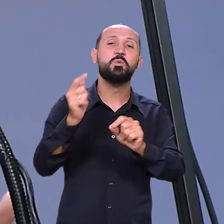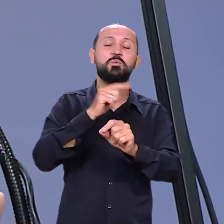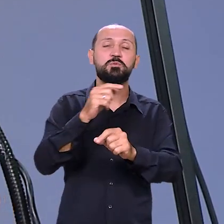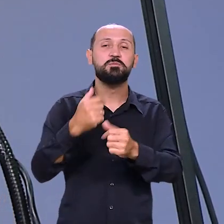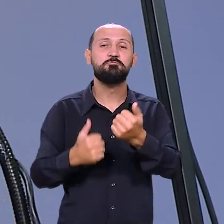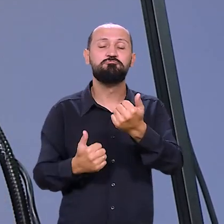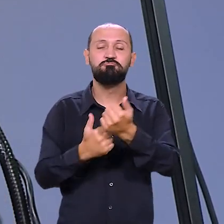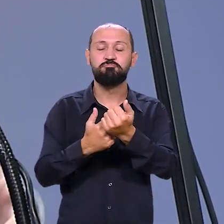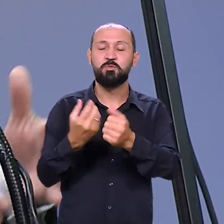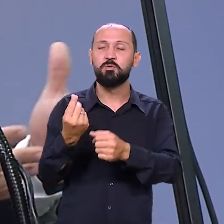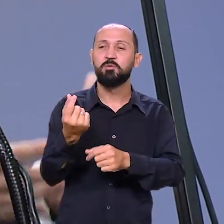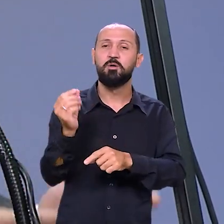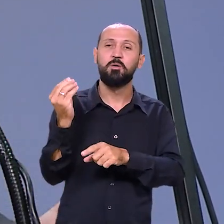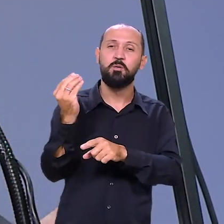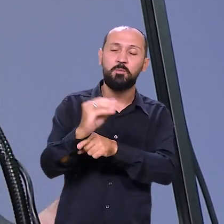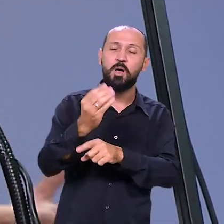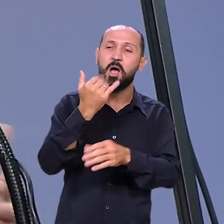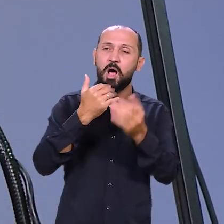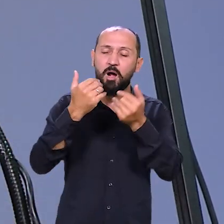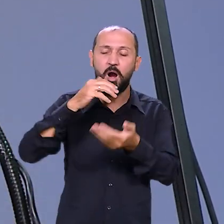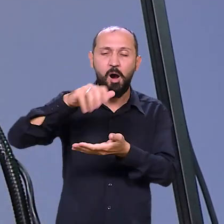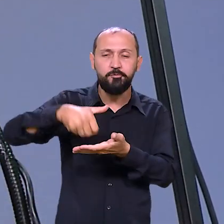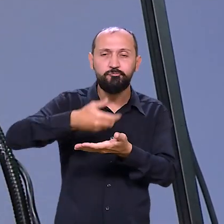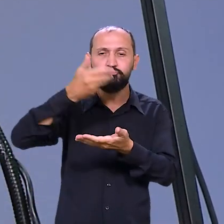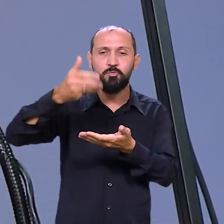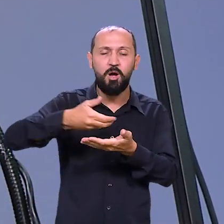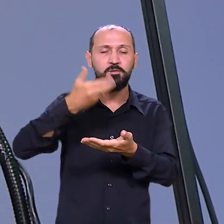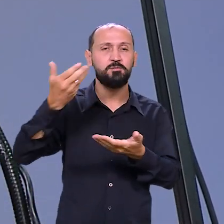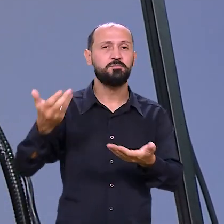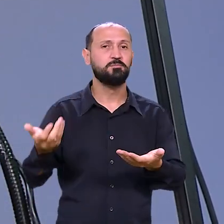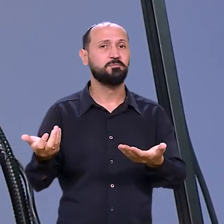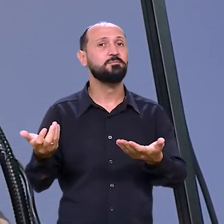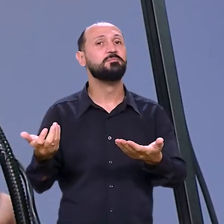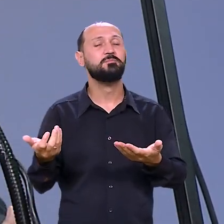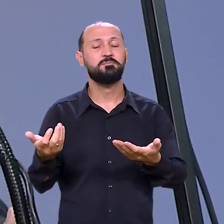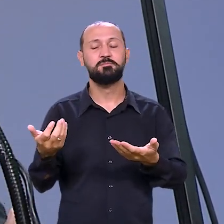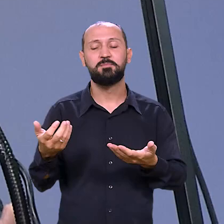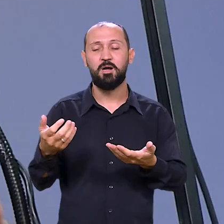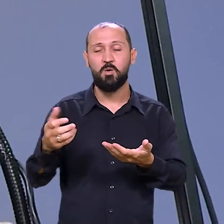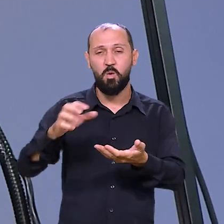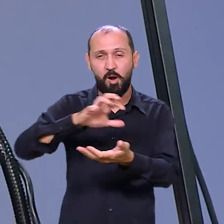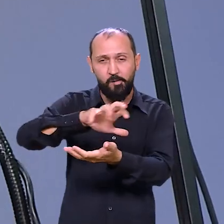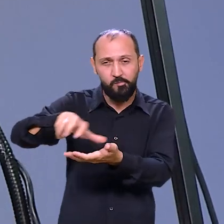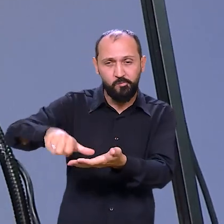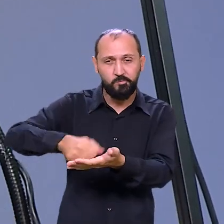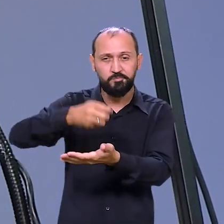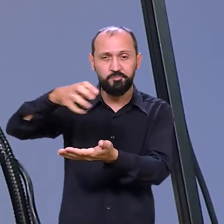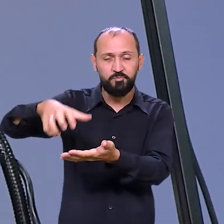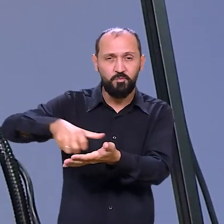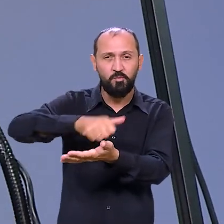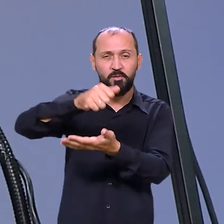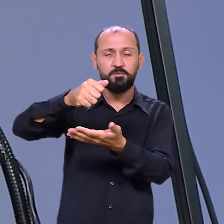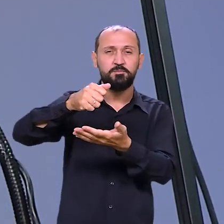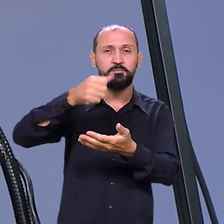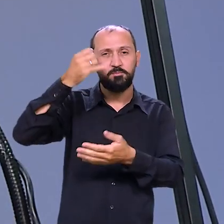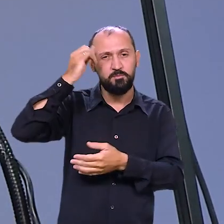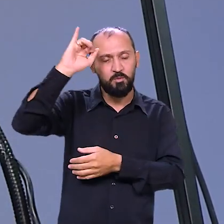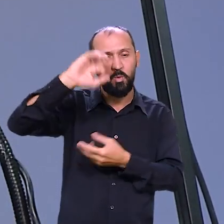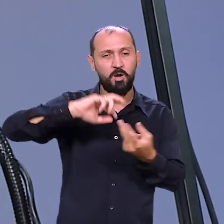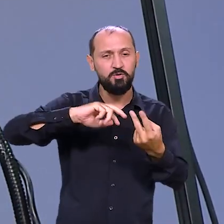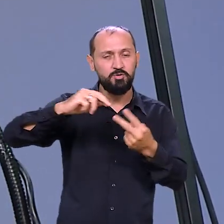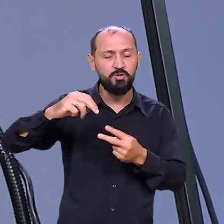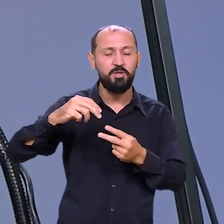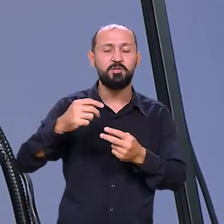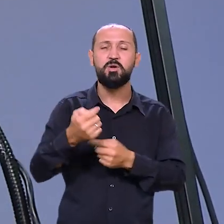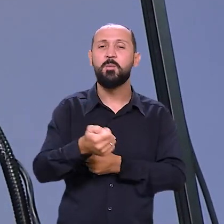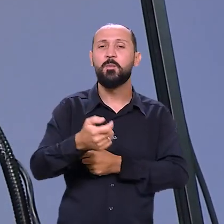dar um suplemento, uma ração, né? Agora, você vai dar ração para um gado que tem baixa genética